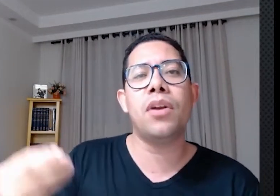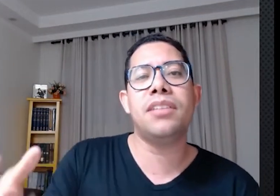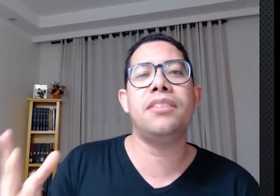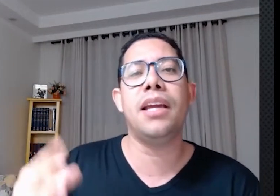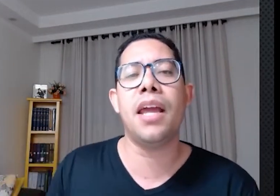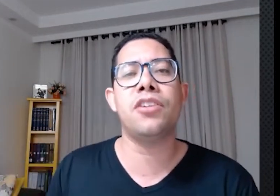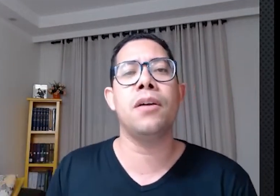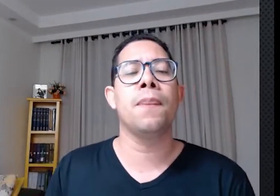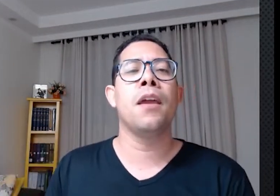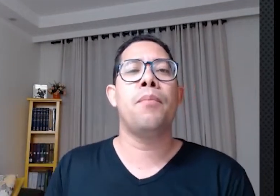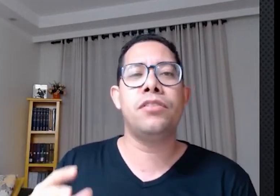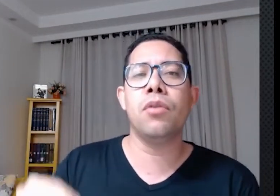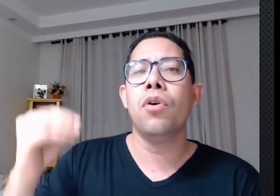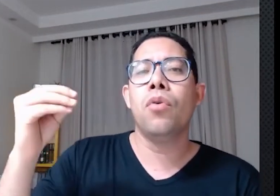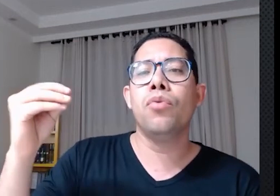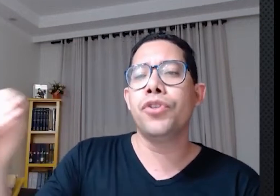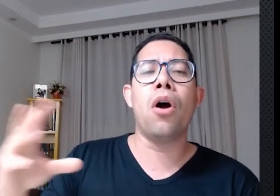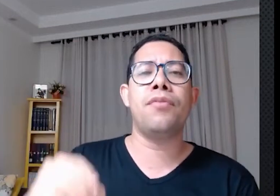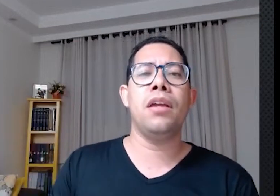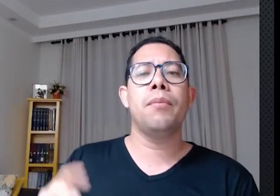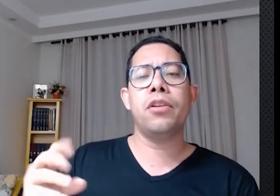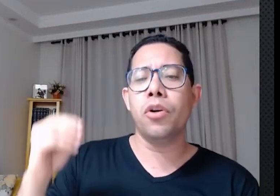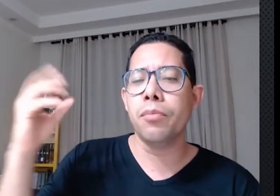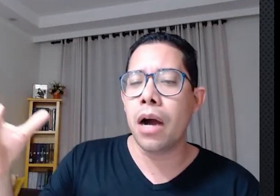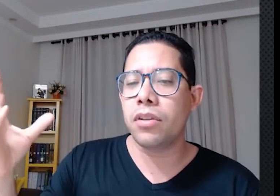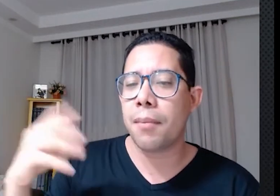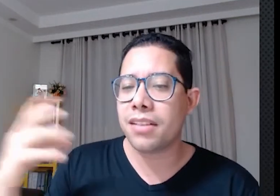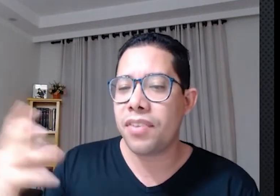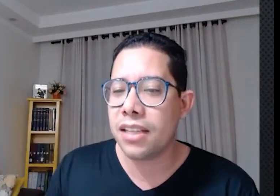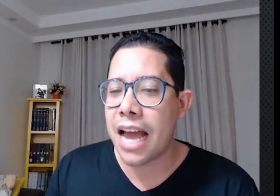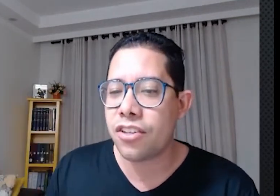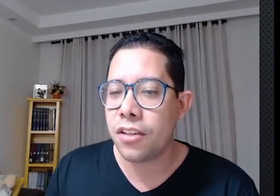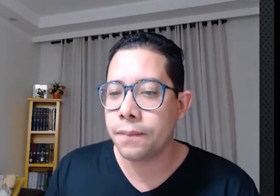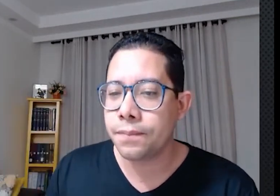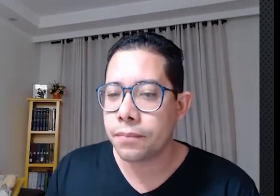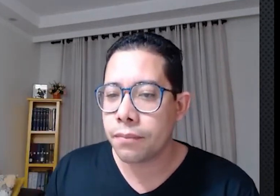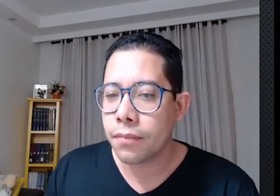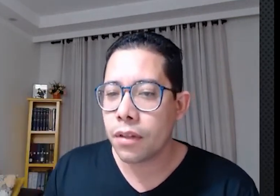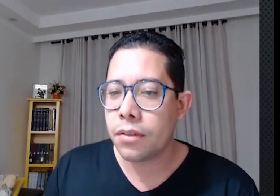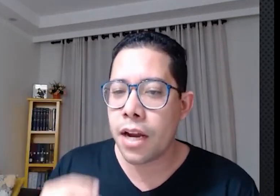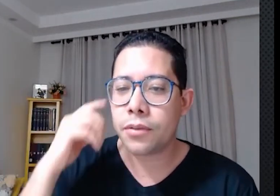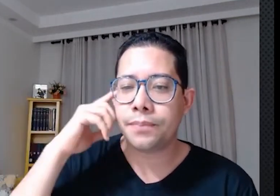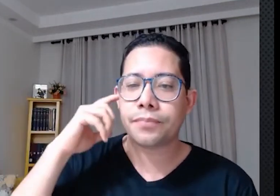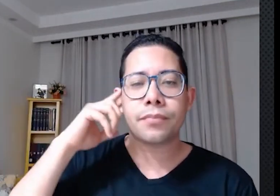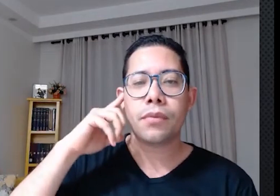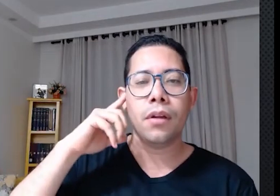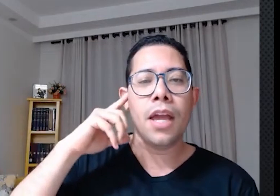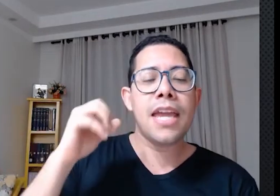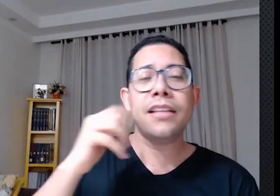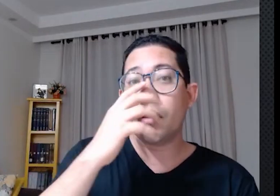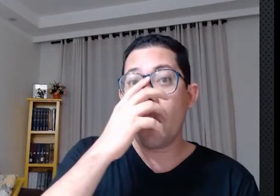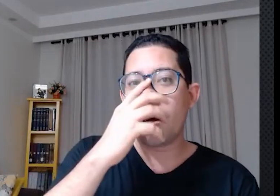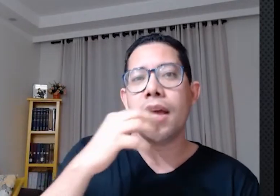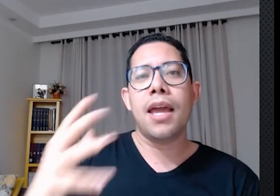ser um adolescente da igreja, pode ser um jovem, pode ser um irmão que tem mais afinidade. Certo?